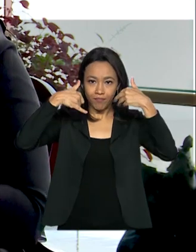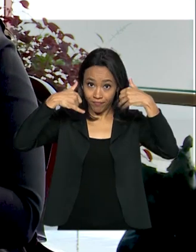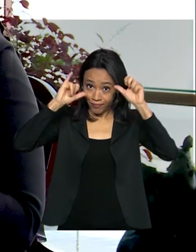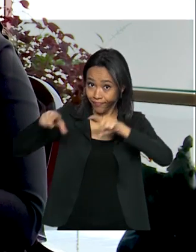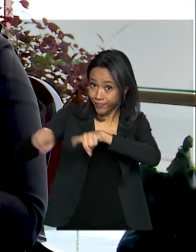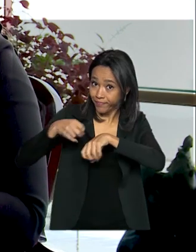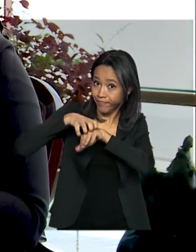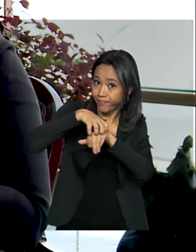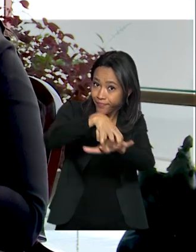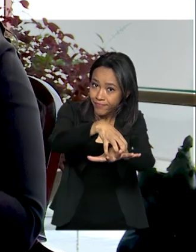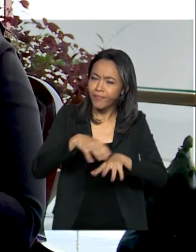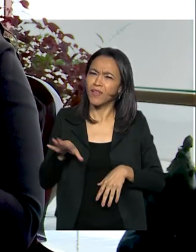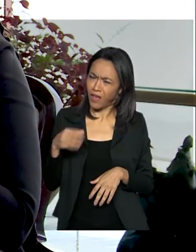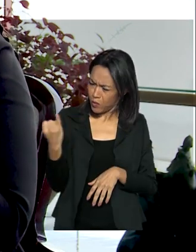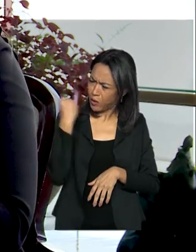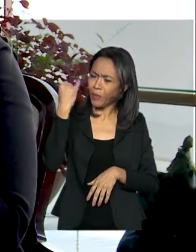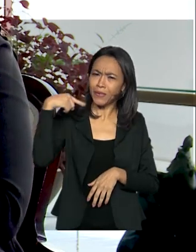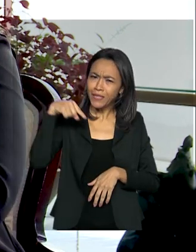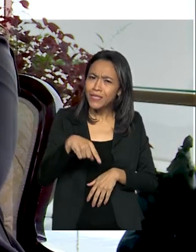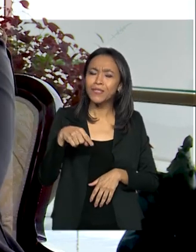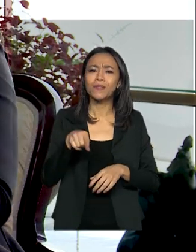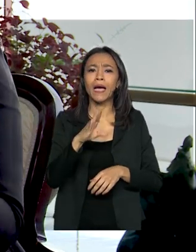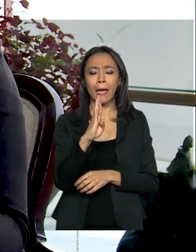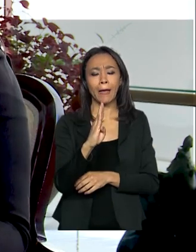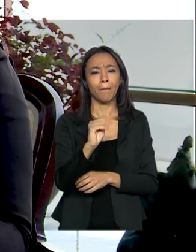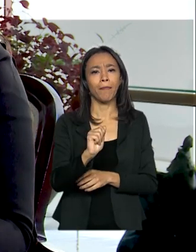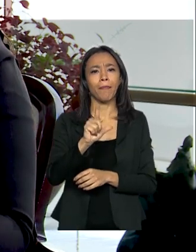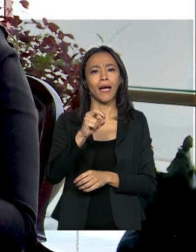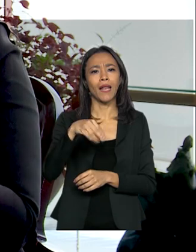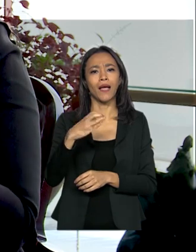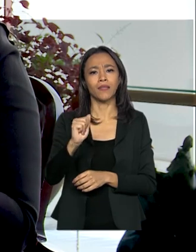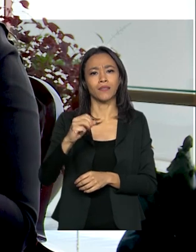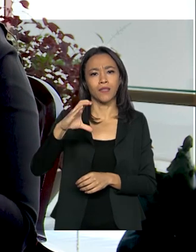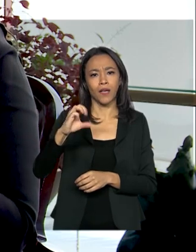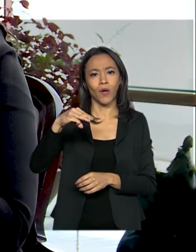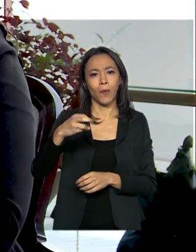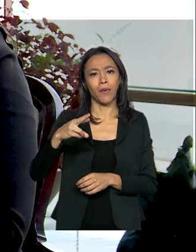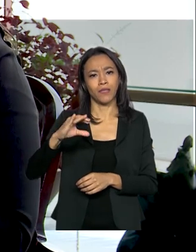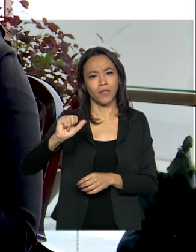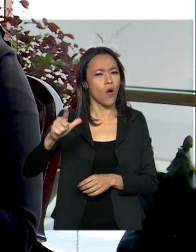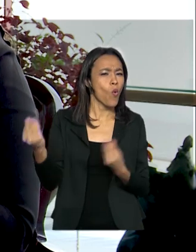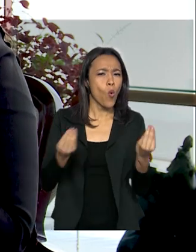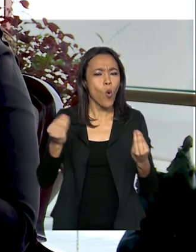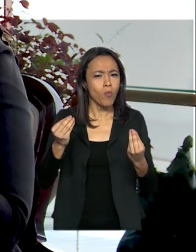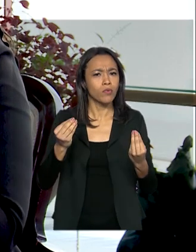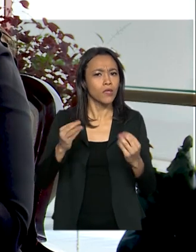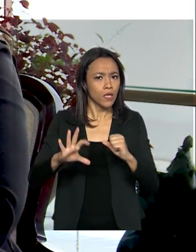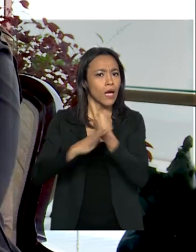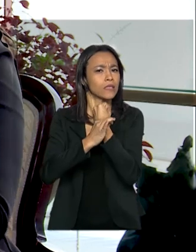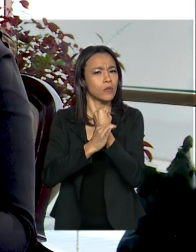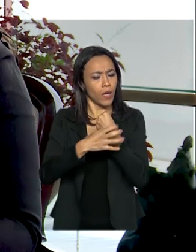agricultura pecuária é muito importante na balança comercial sempre foi de um impacto muito grande como cuidar para garantir as exportações